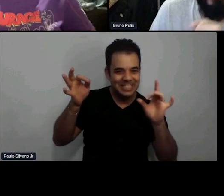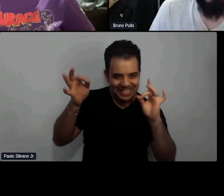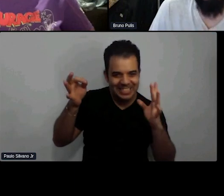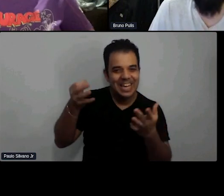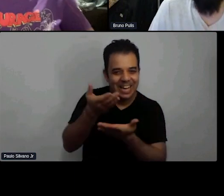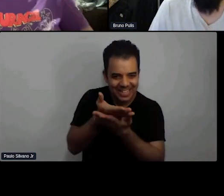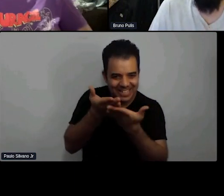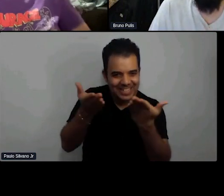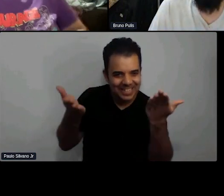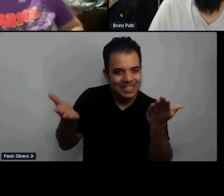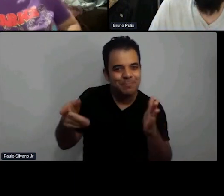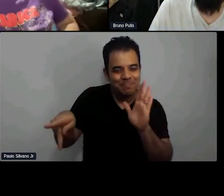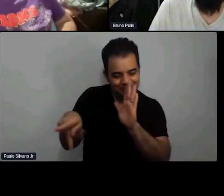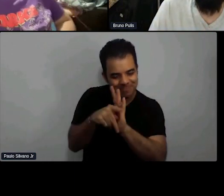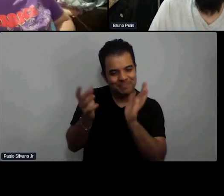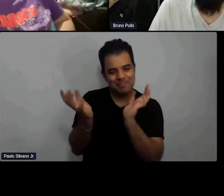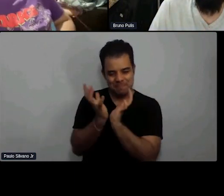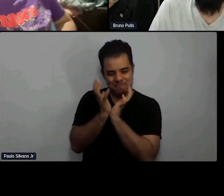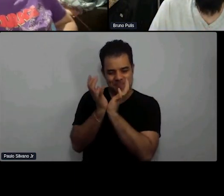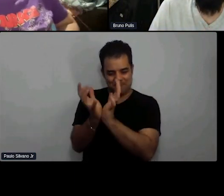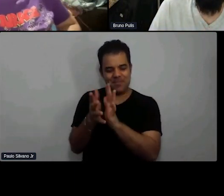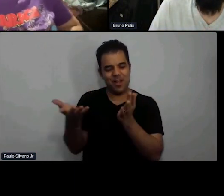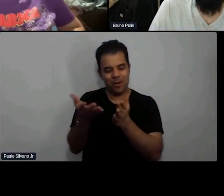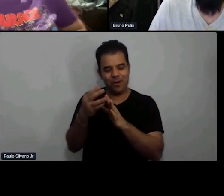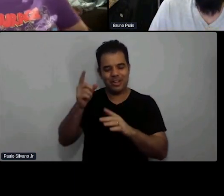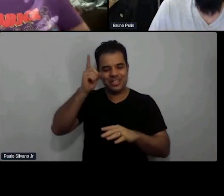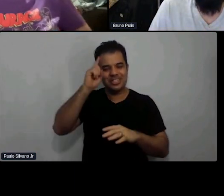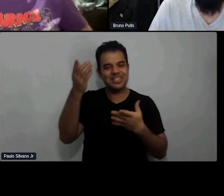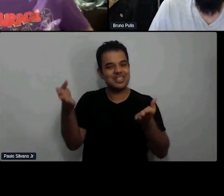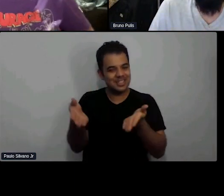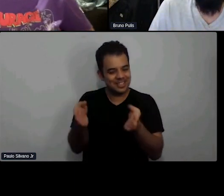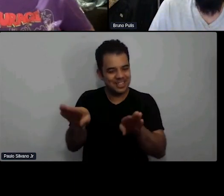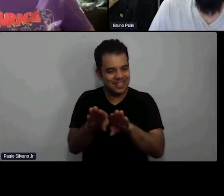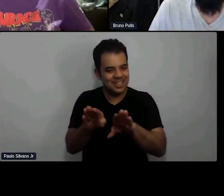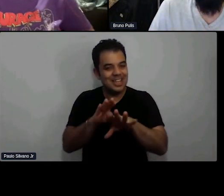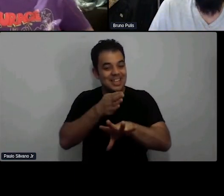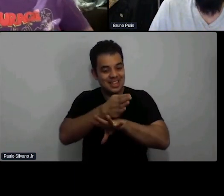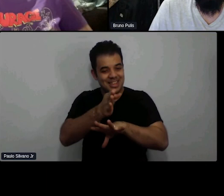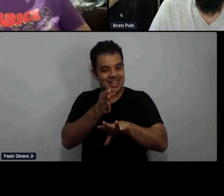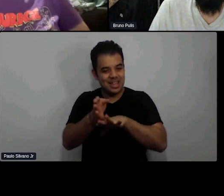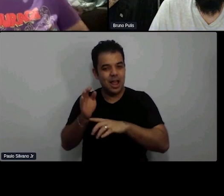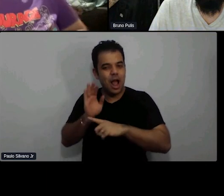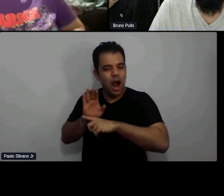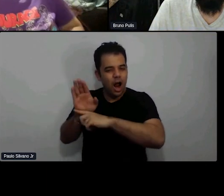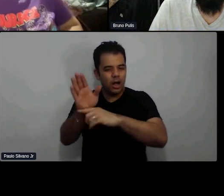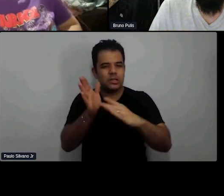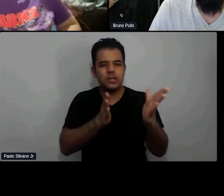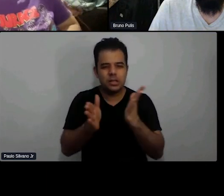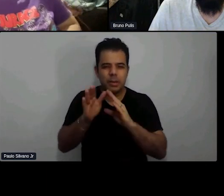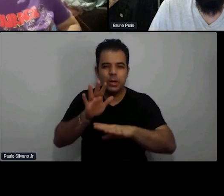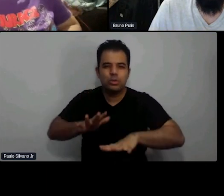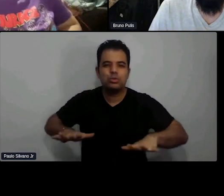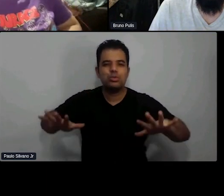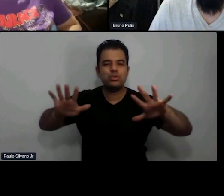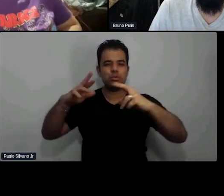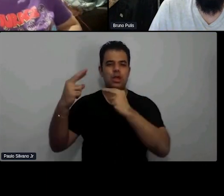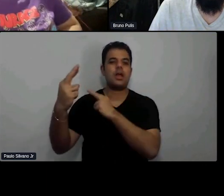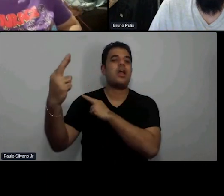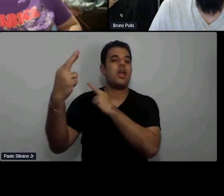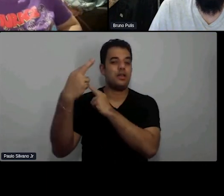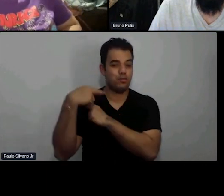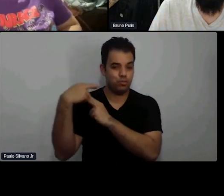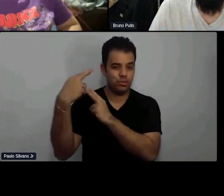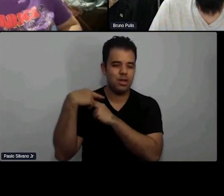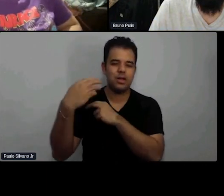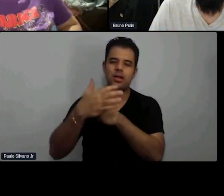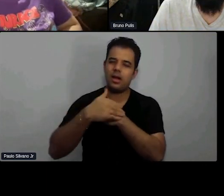essa trilha, e nos ajudando a levar acessibilidade com muita responsabilidade, com muito carinho